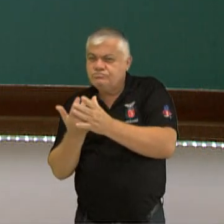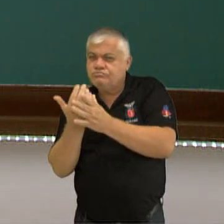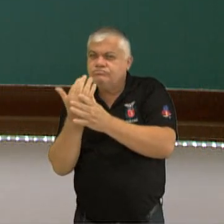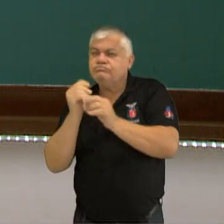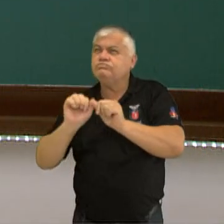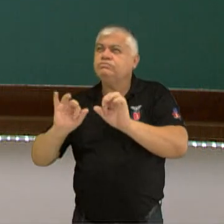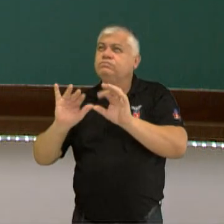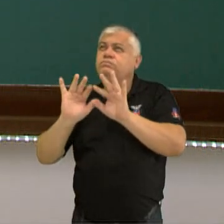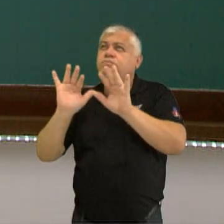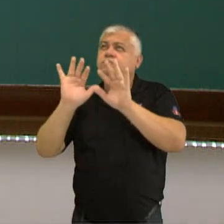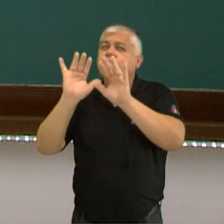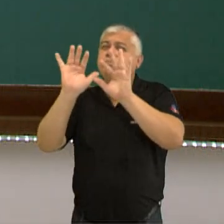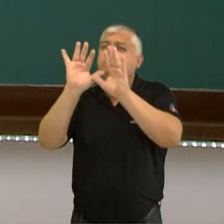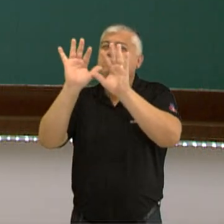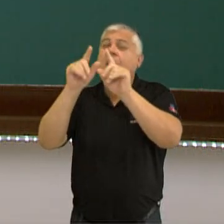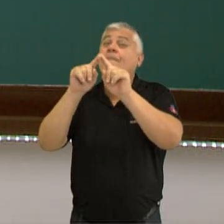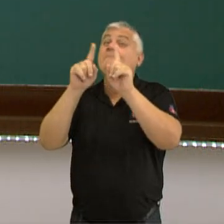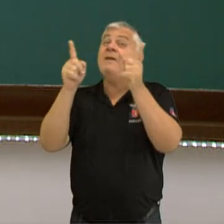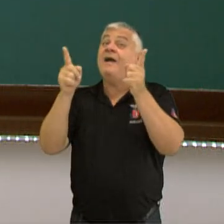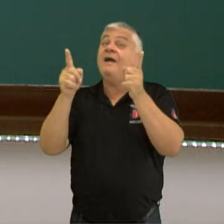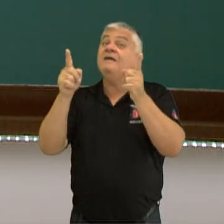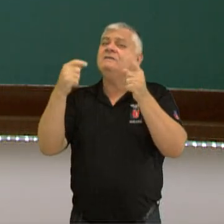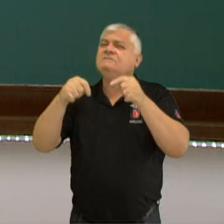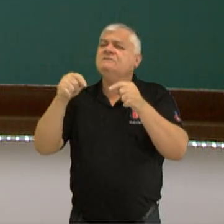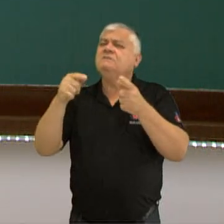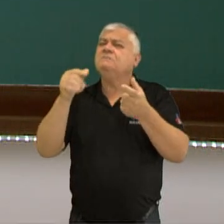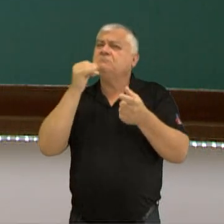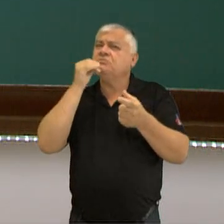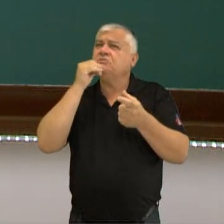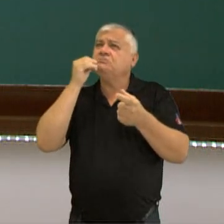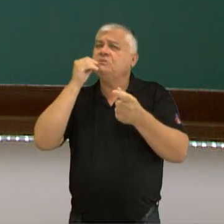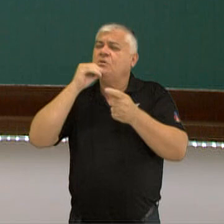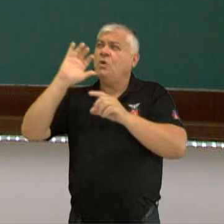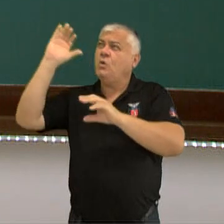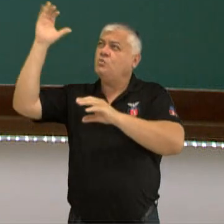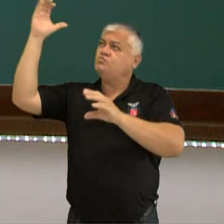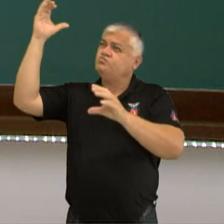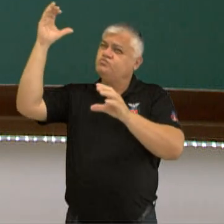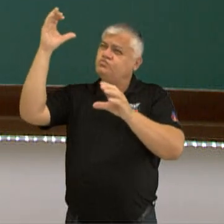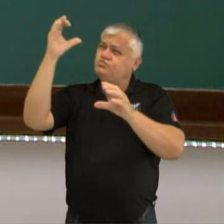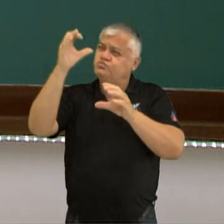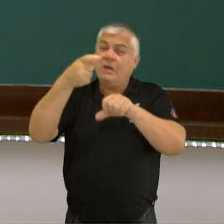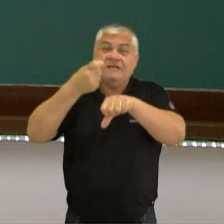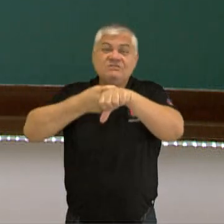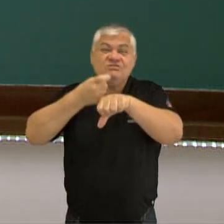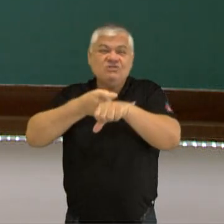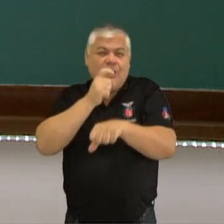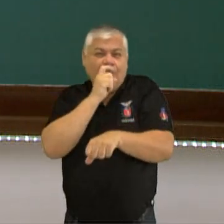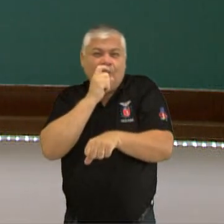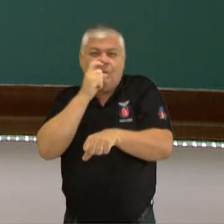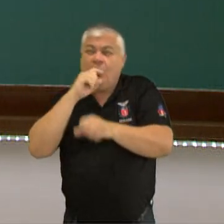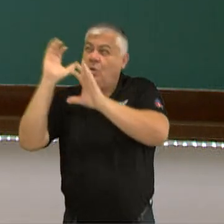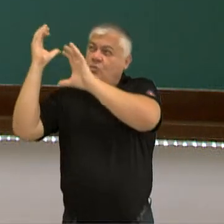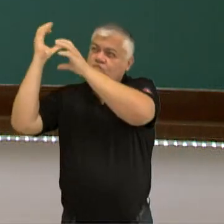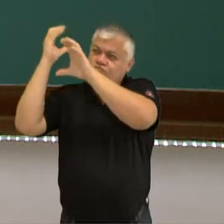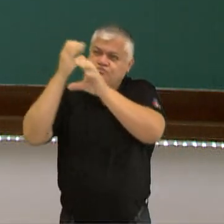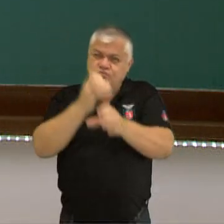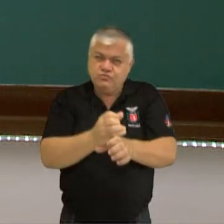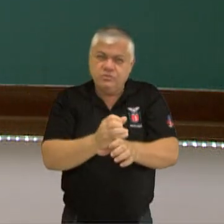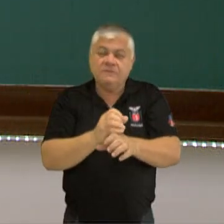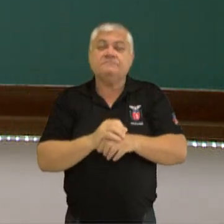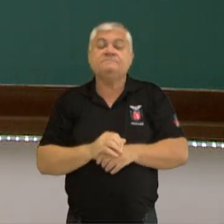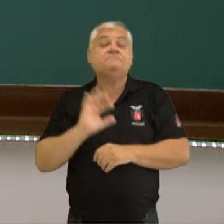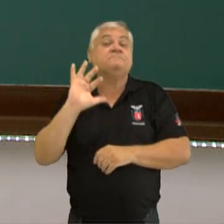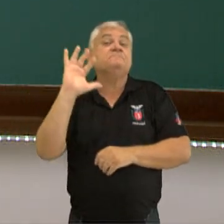em estado de vapor, mas também poderia ter chego num meteorito contendo cristais de gelo. O que que acontece?